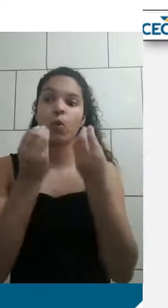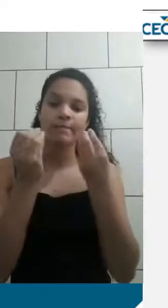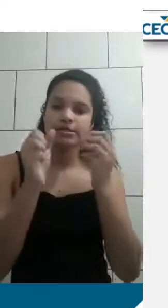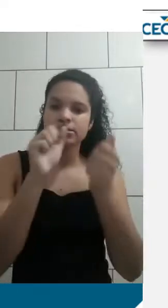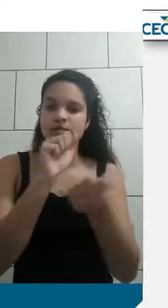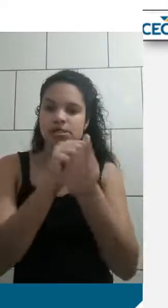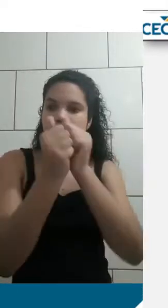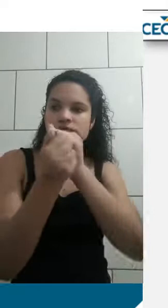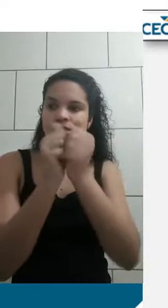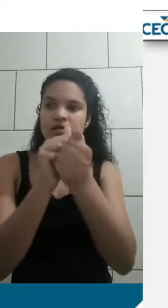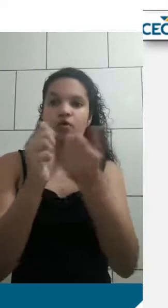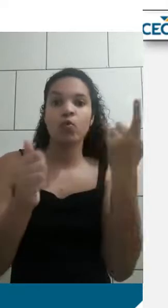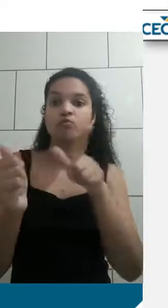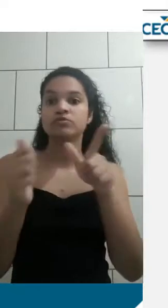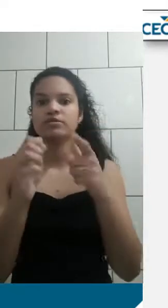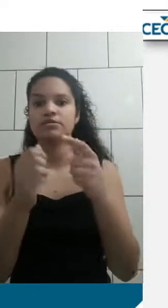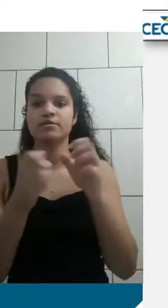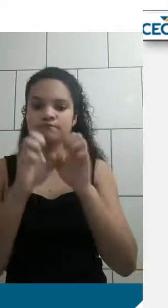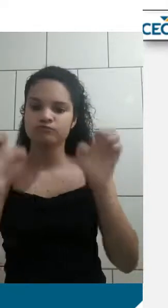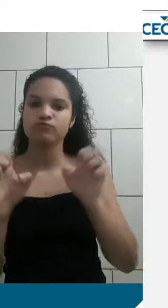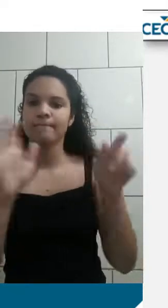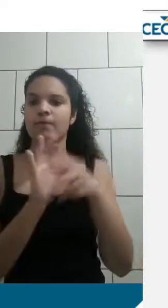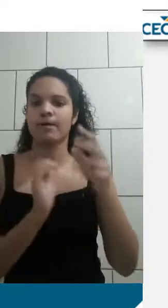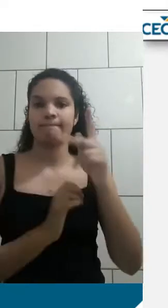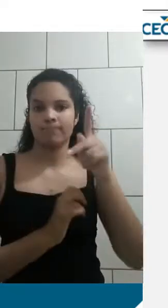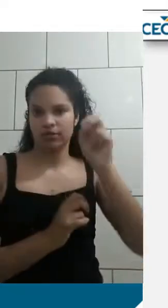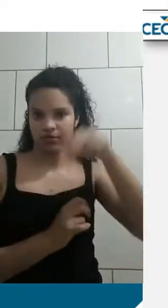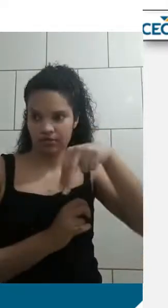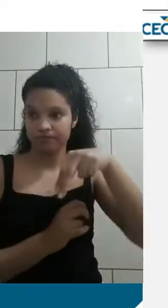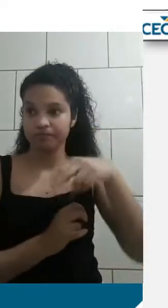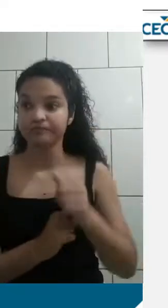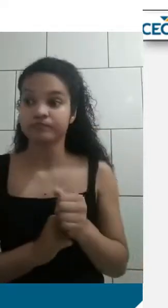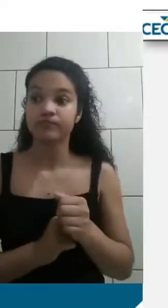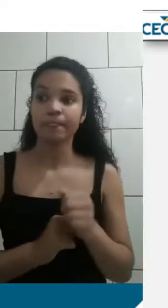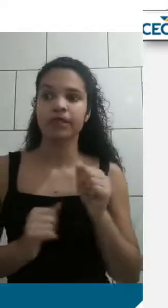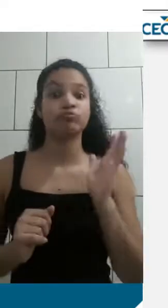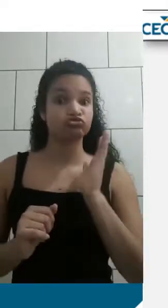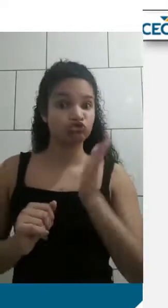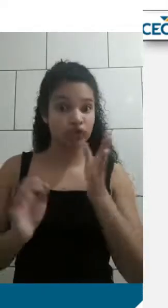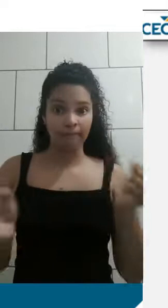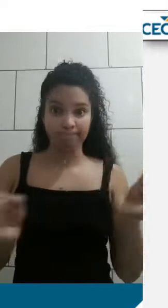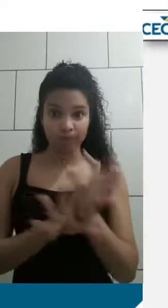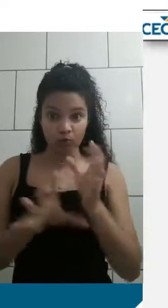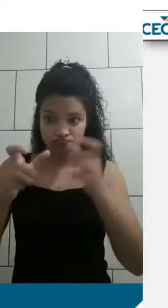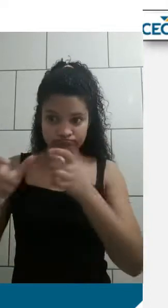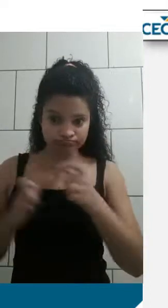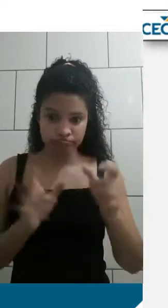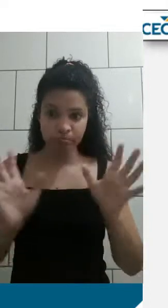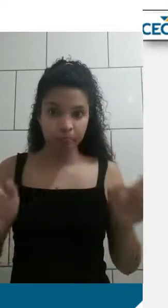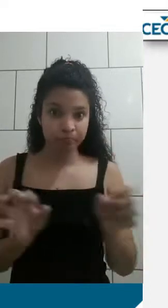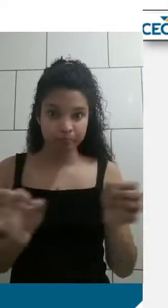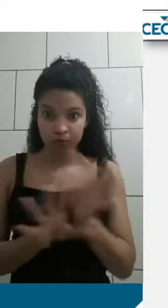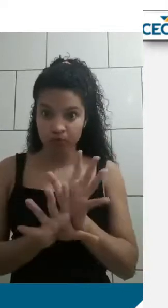aminoácidos na cadeia de proteína informação. Uma vez que os sítios estão ocupados, o ribossomo vai